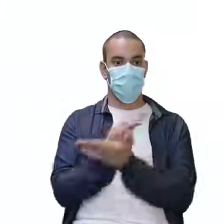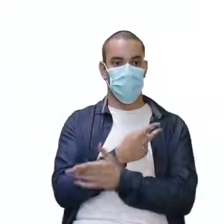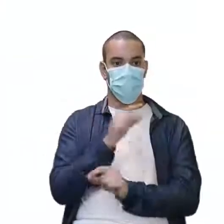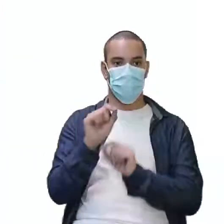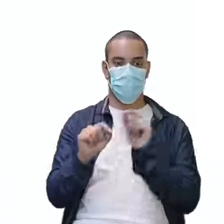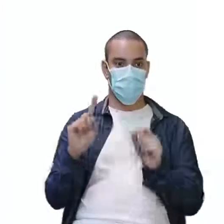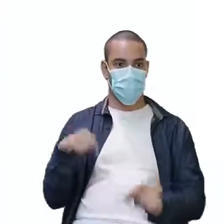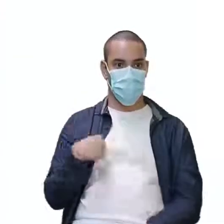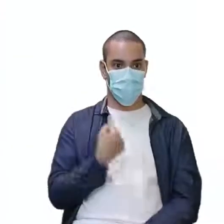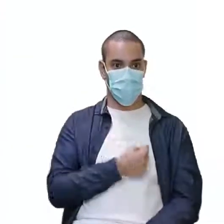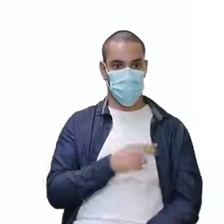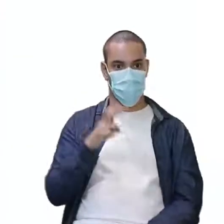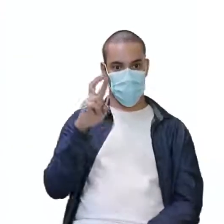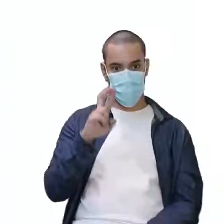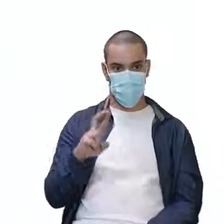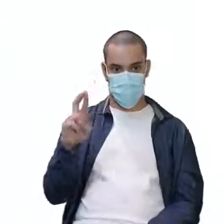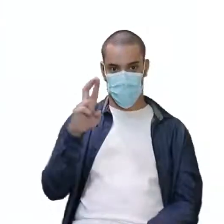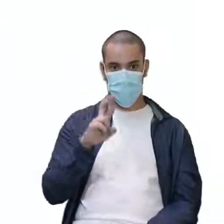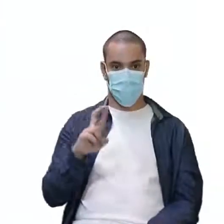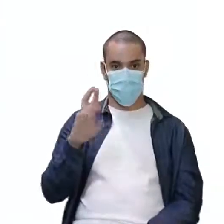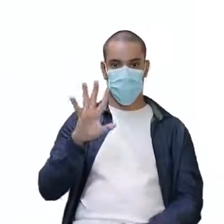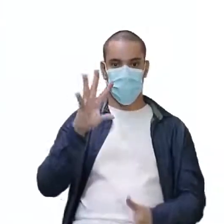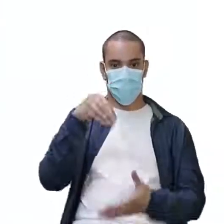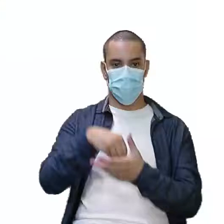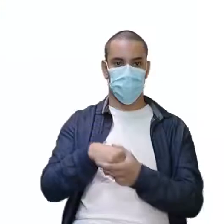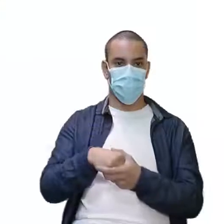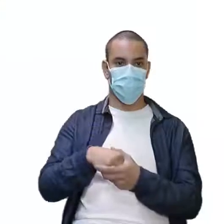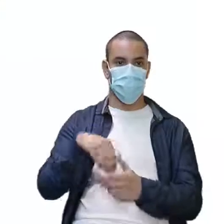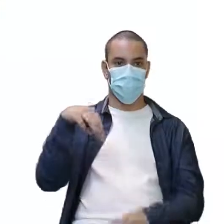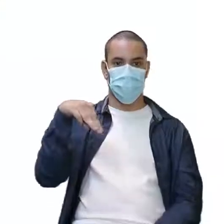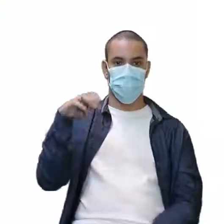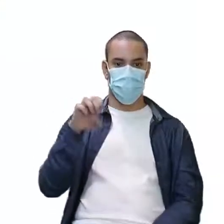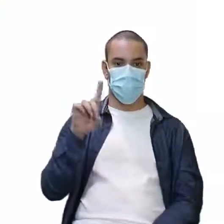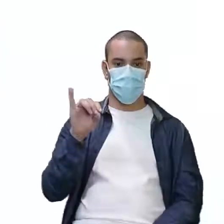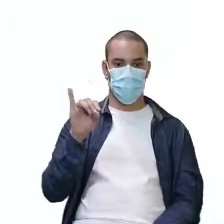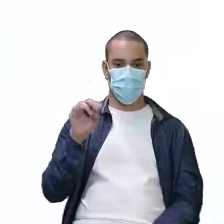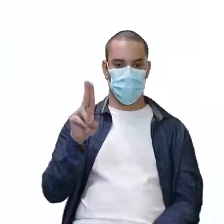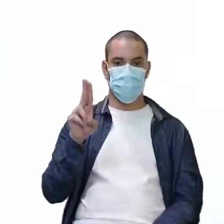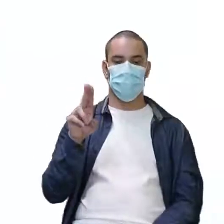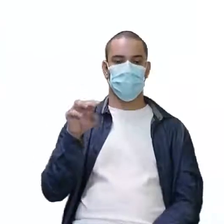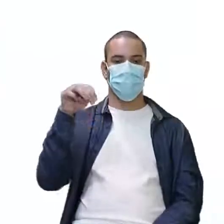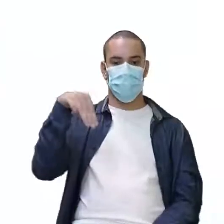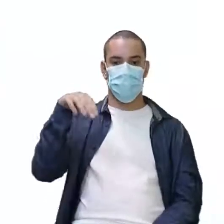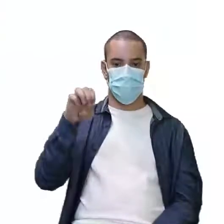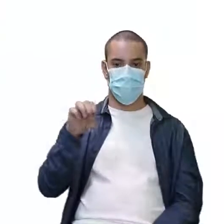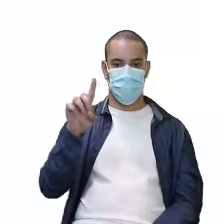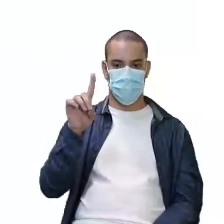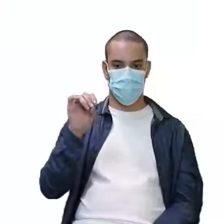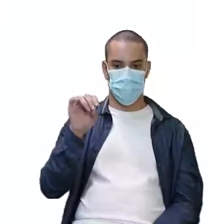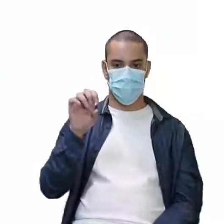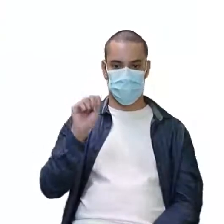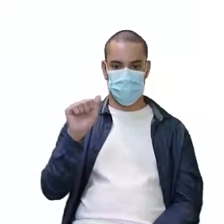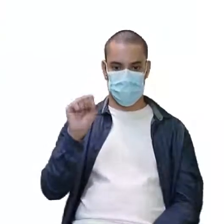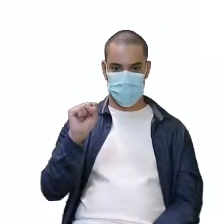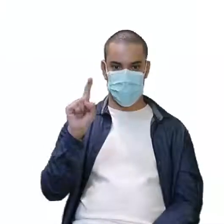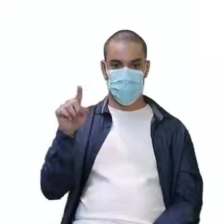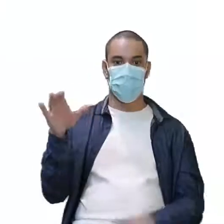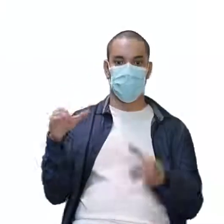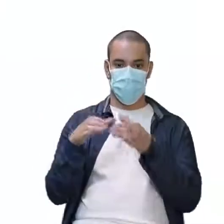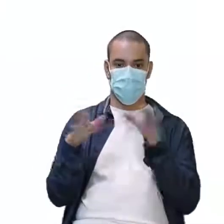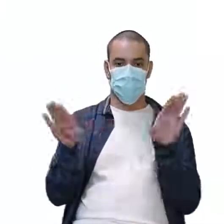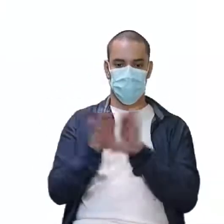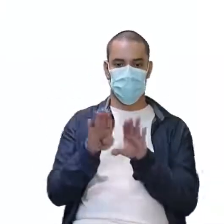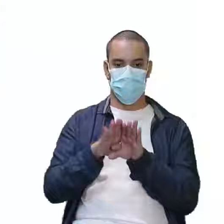nós podemos observar com as medusas, que são quinidários também, certo? Essas